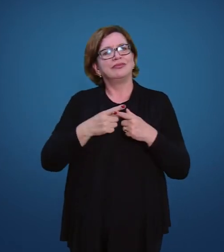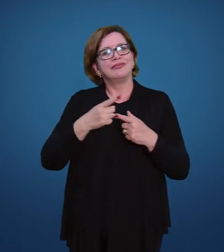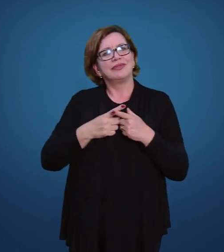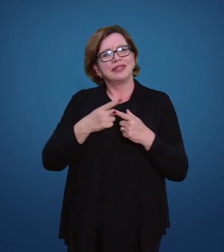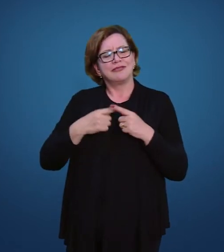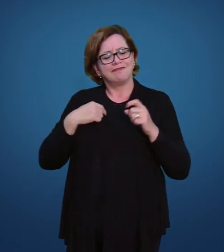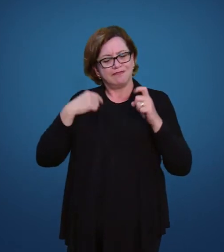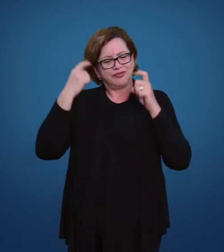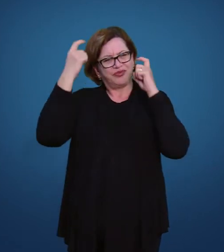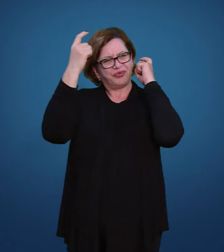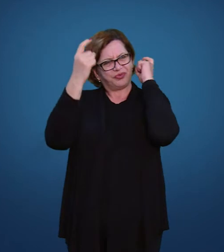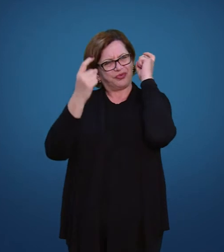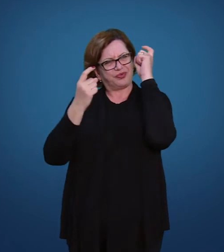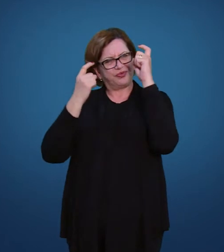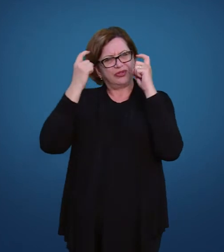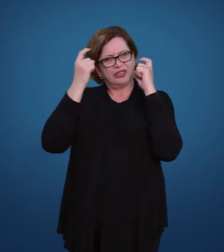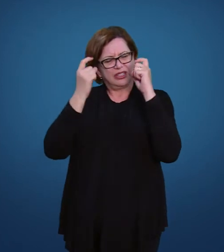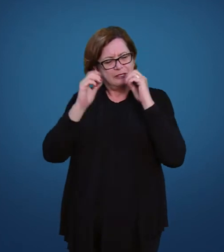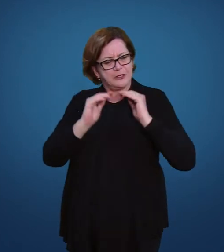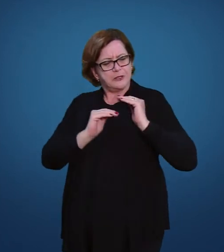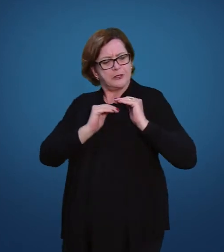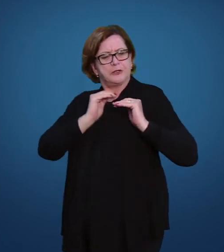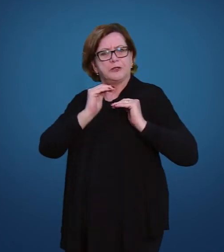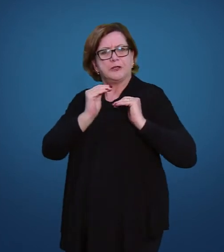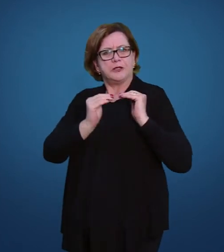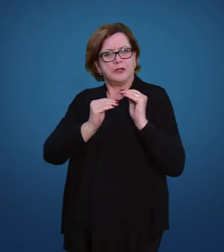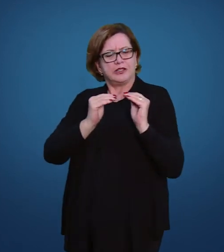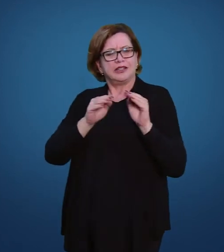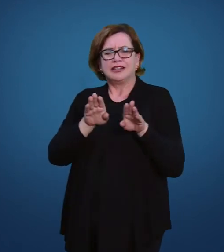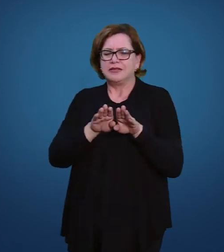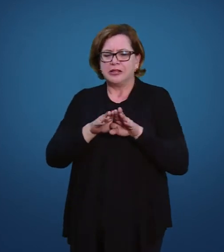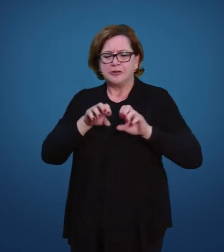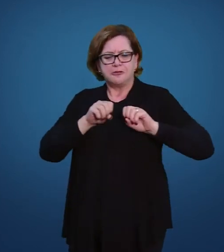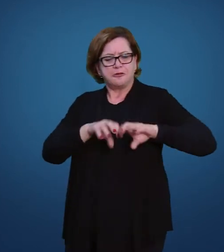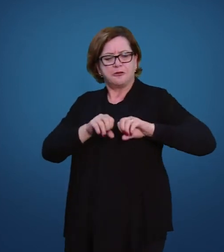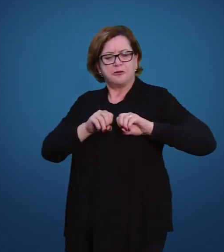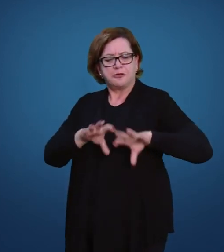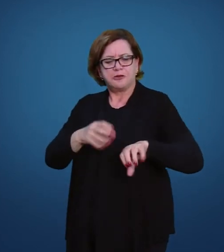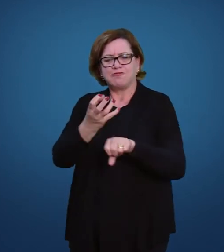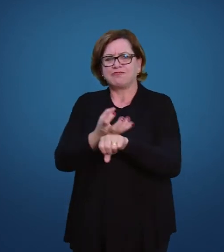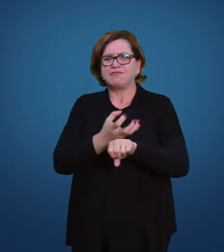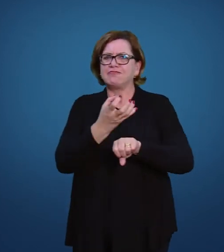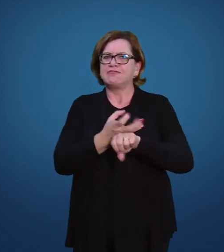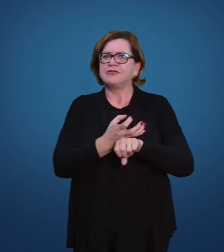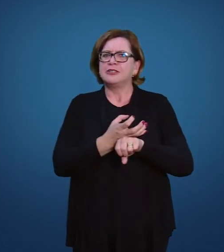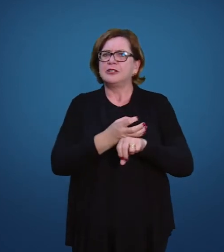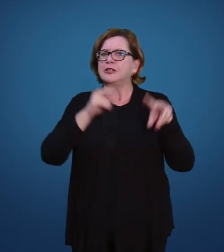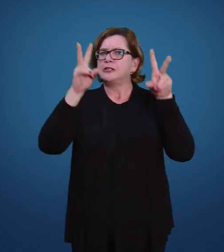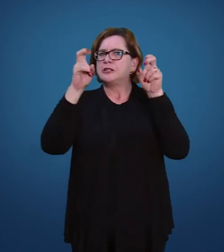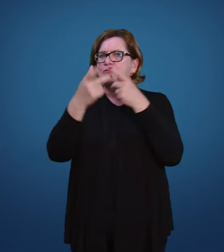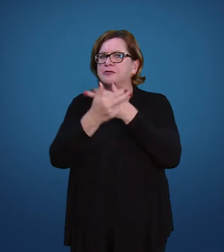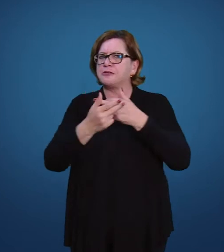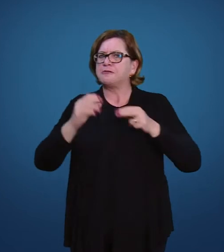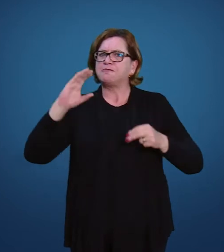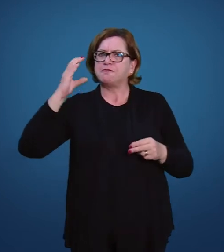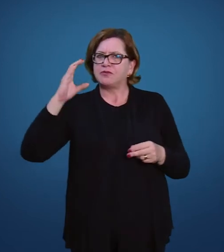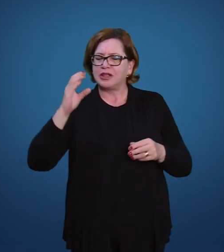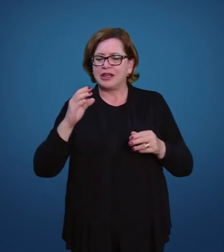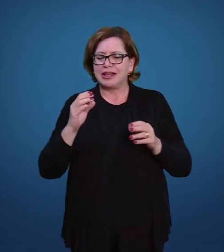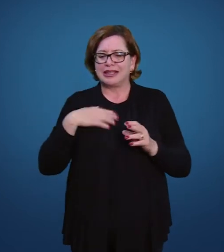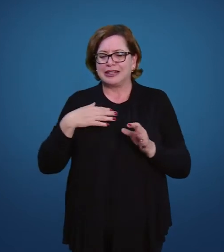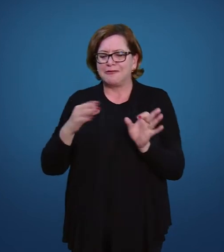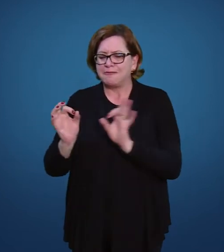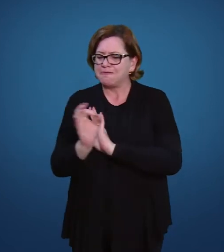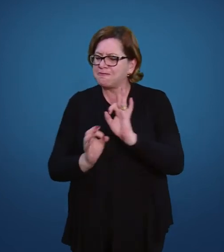muito preocupada só com o desenvolvimento ou com o aprendizado dos conteúdos científicos que vão preparar para um mercado de trabalho,